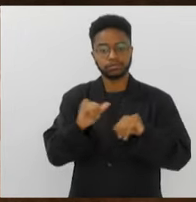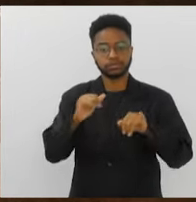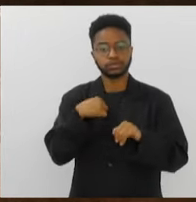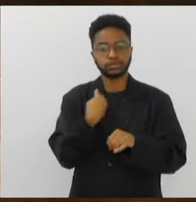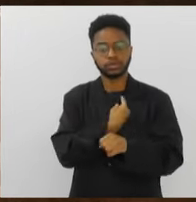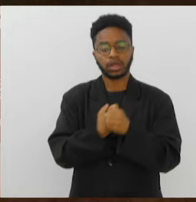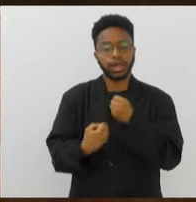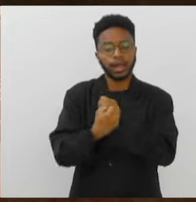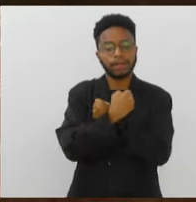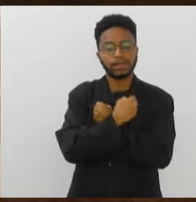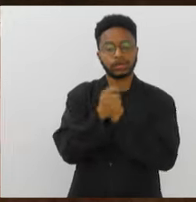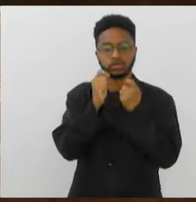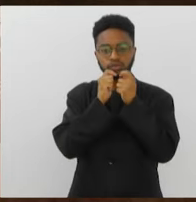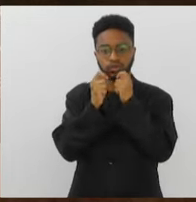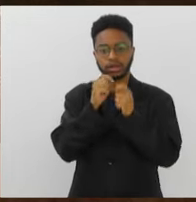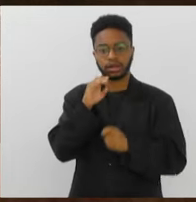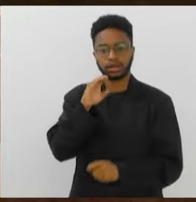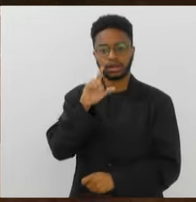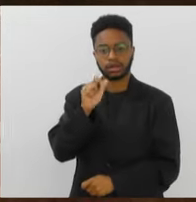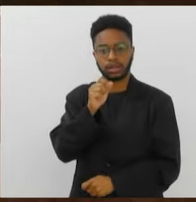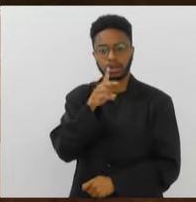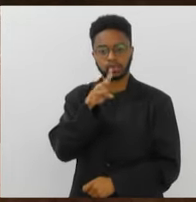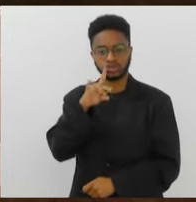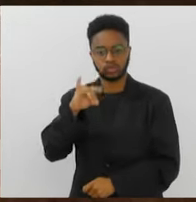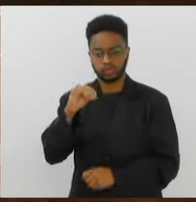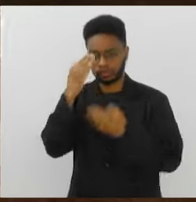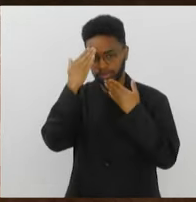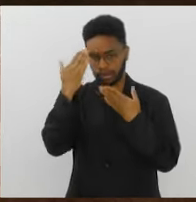aqui ao jornalista Cláudio Magna Vita.